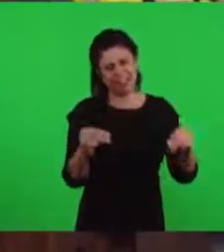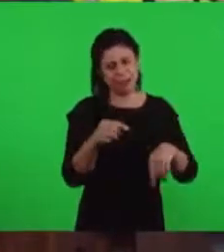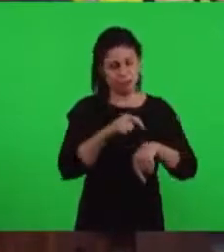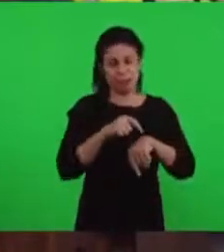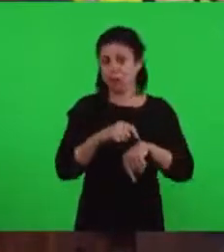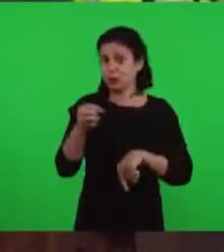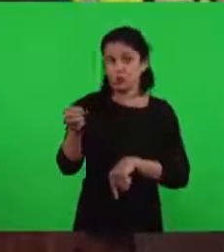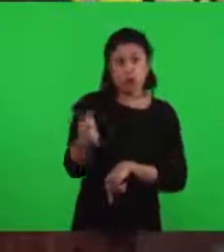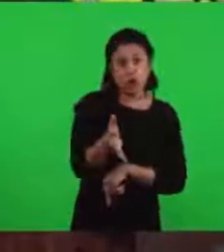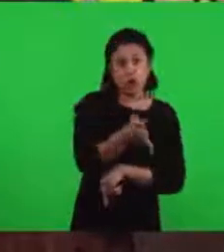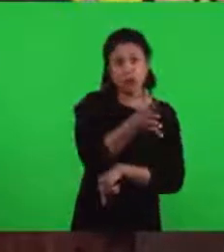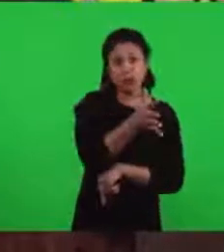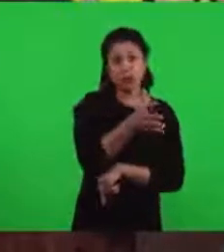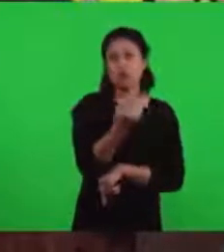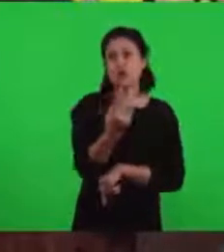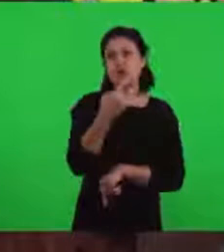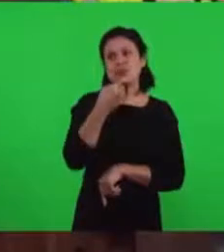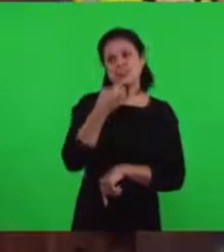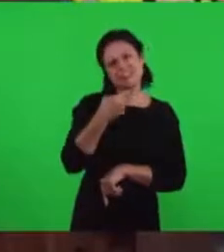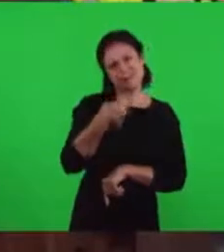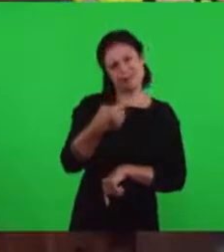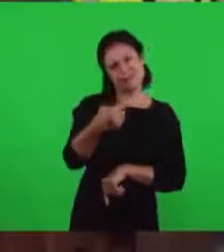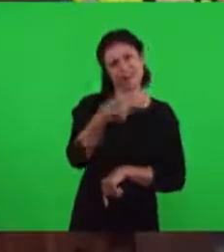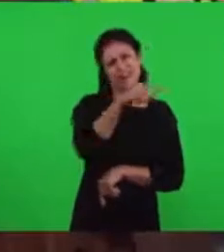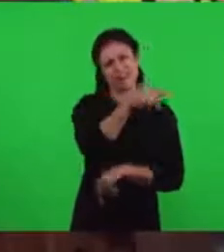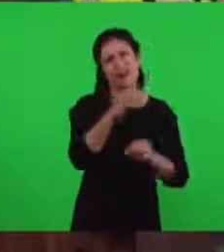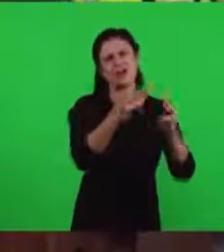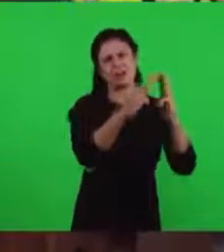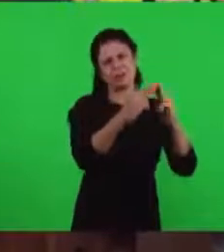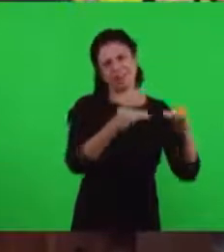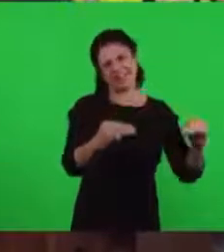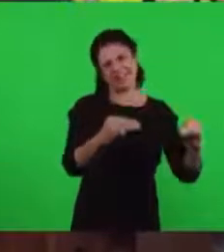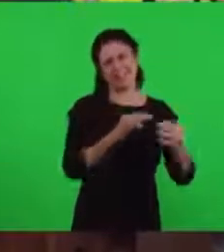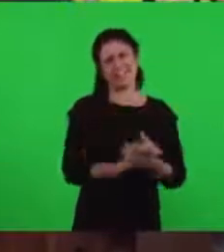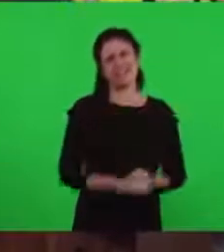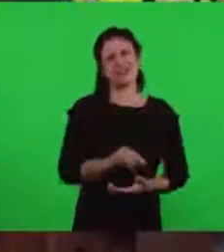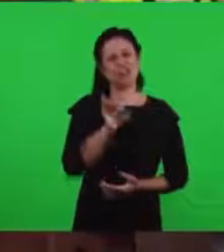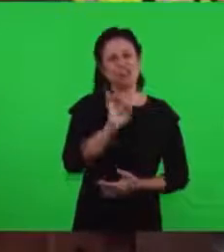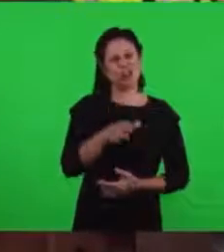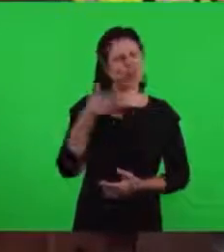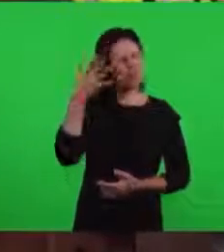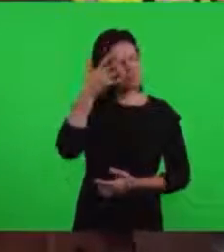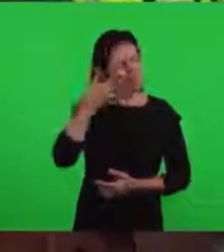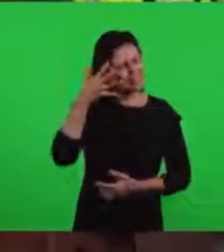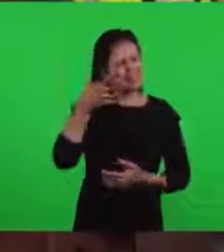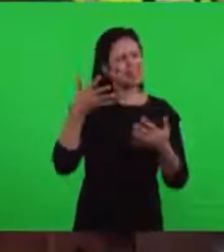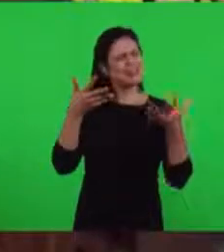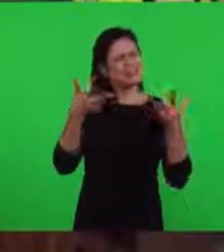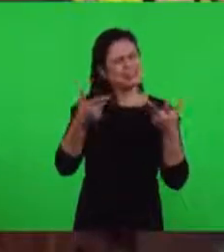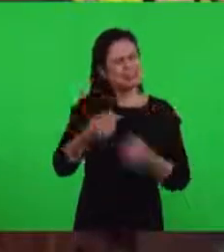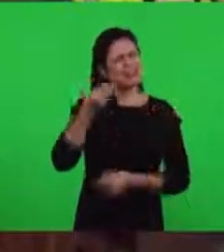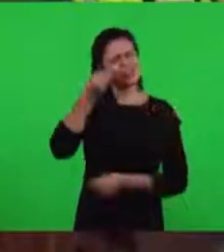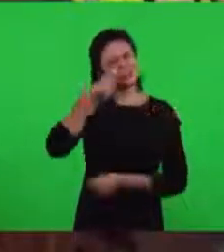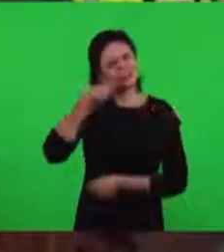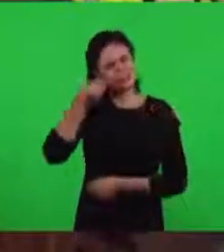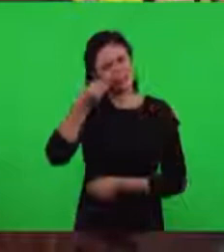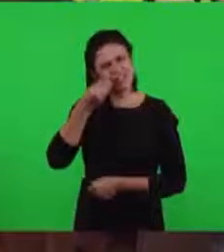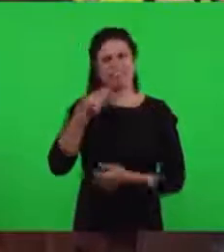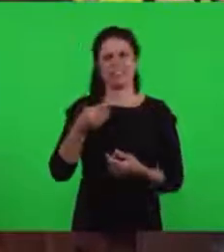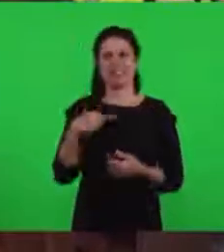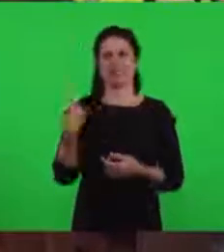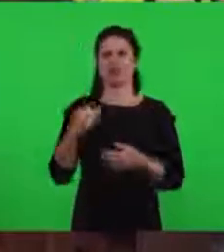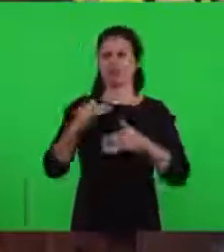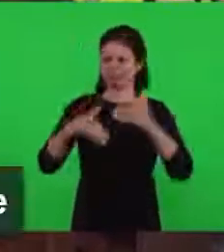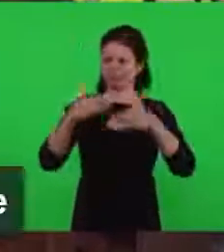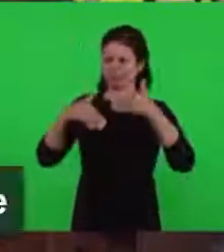para que possamos usufruir mais das bênçãos do senhor através disso crescer